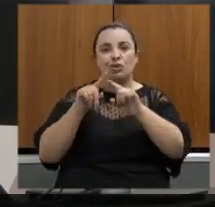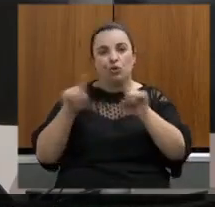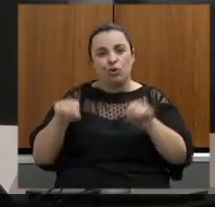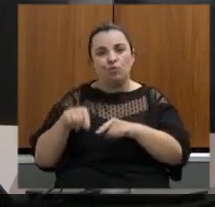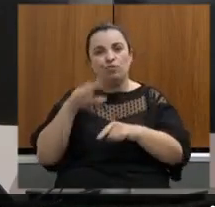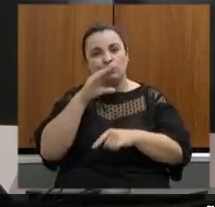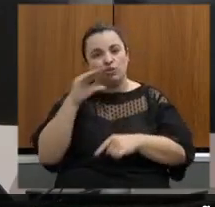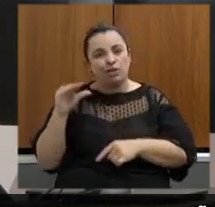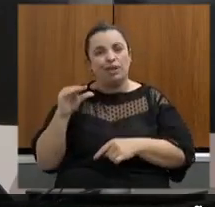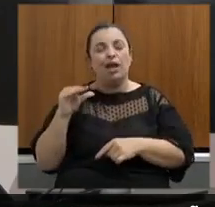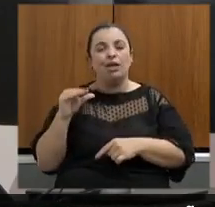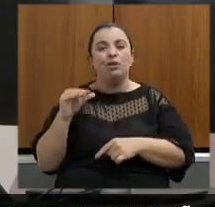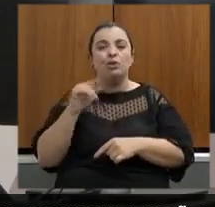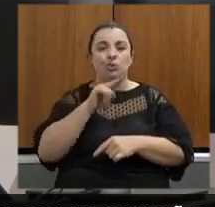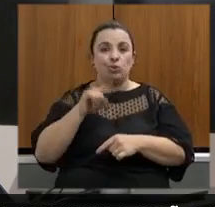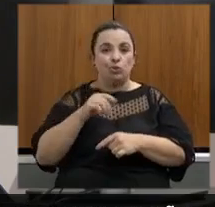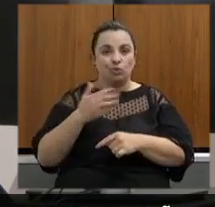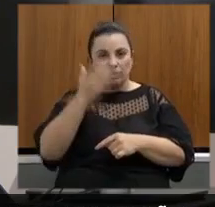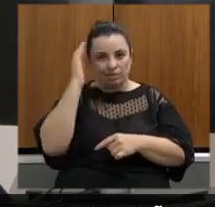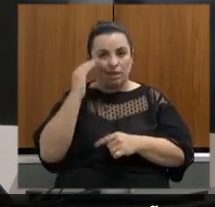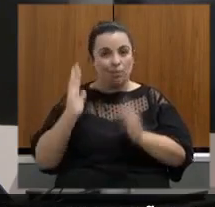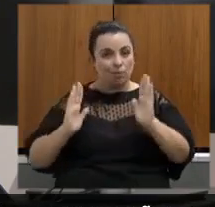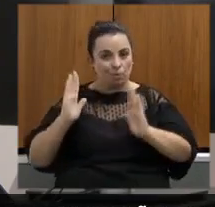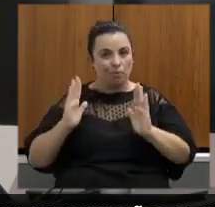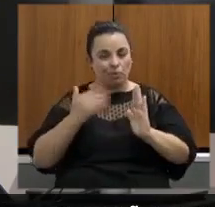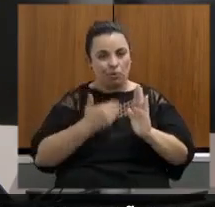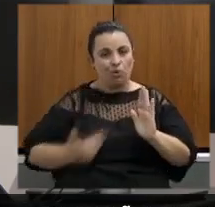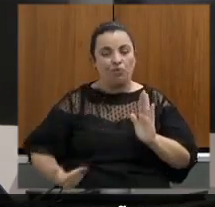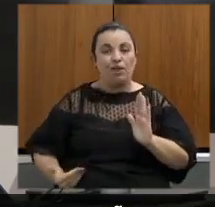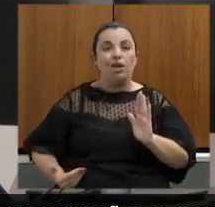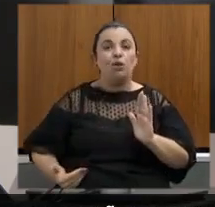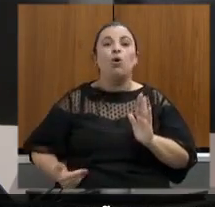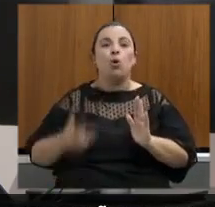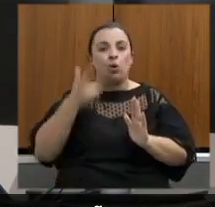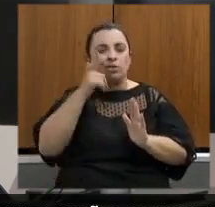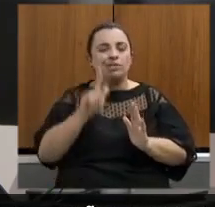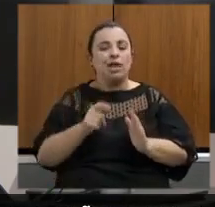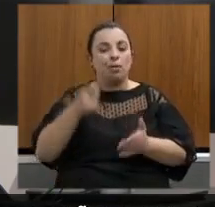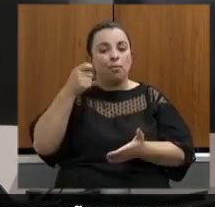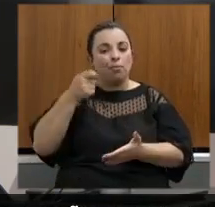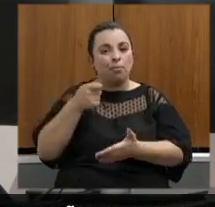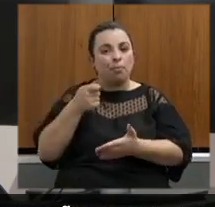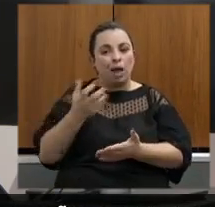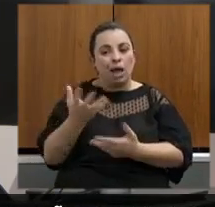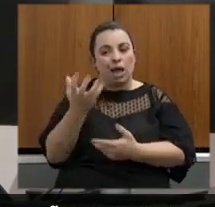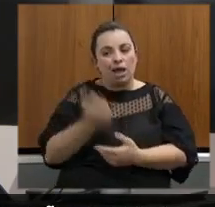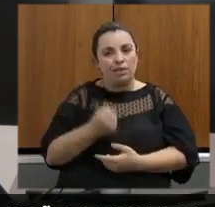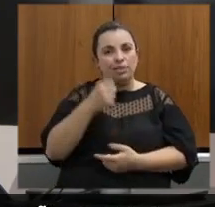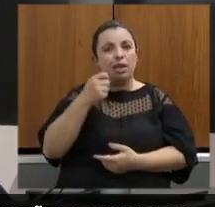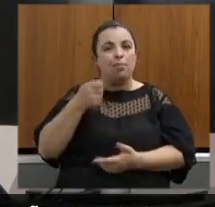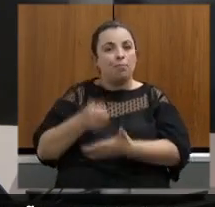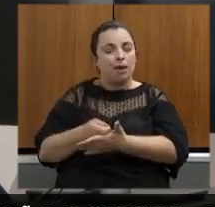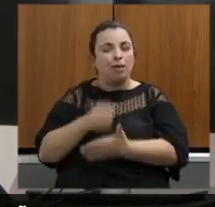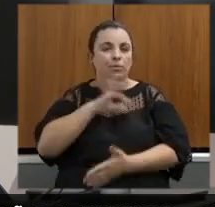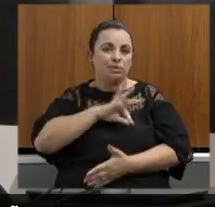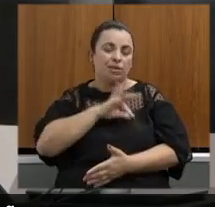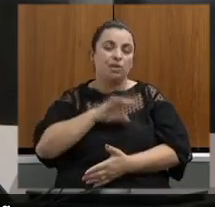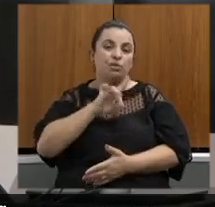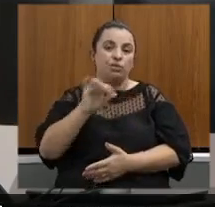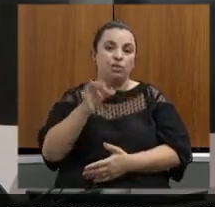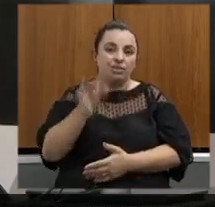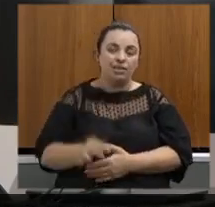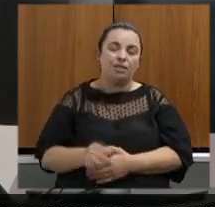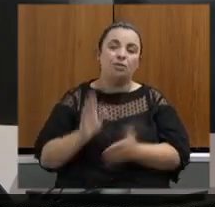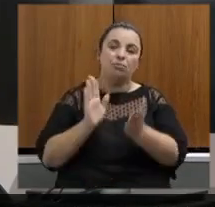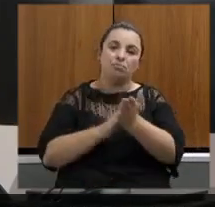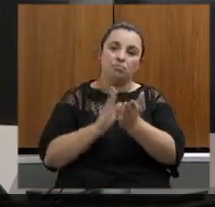governo Zema recebe até o quinto dia útil quero parabenizar o governador na E é claro todo o governo por isso